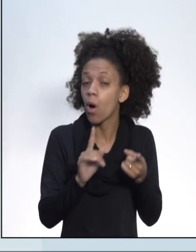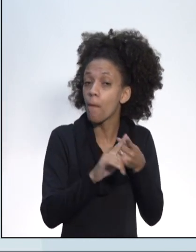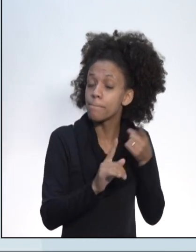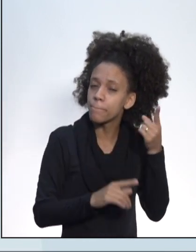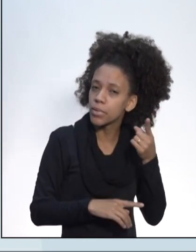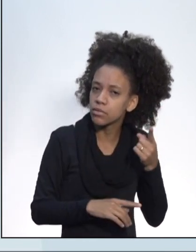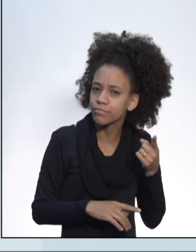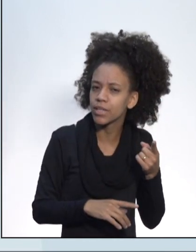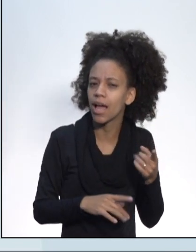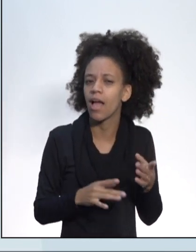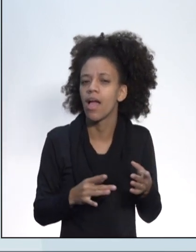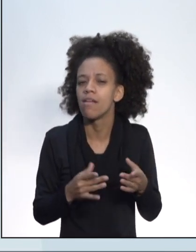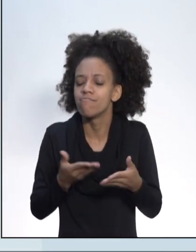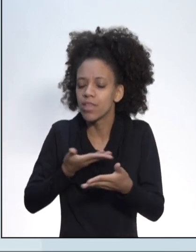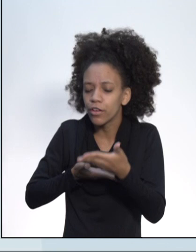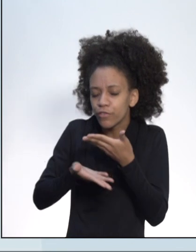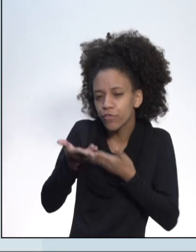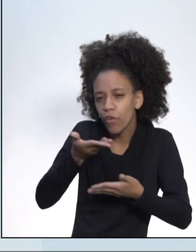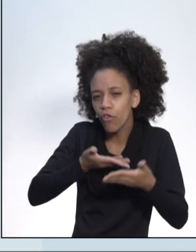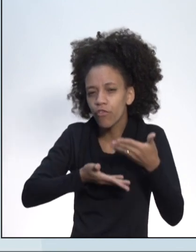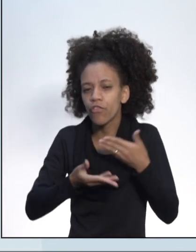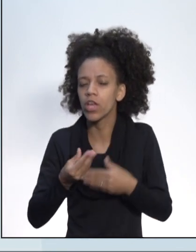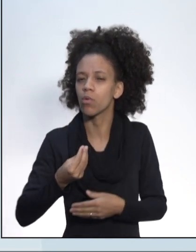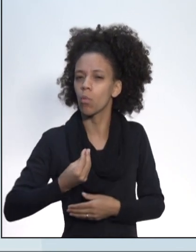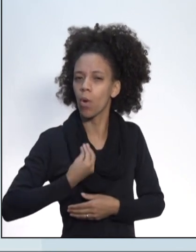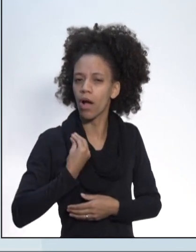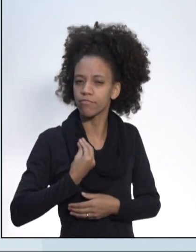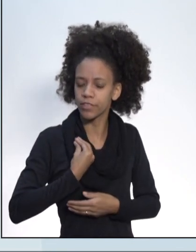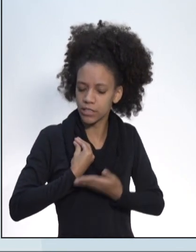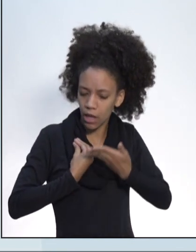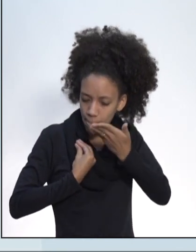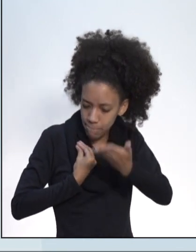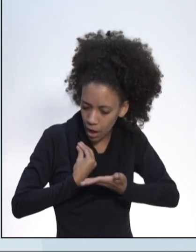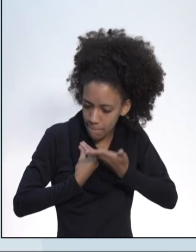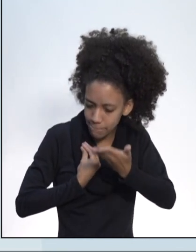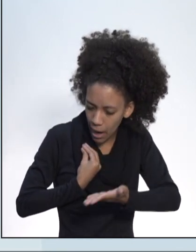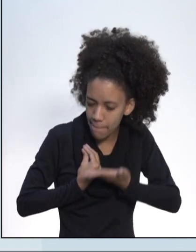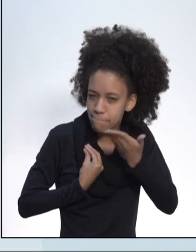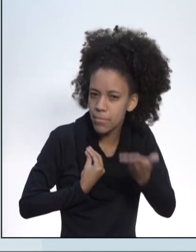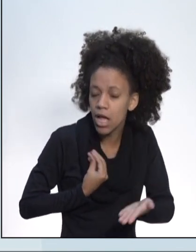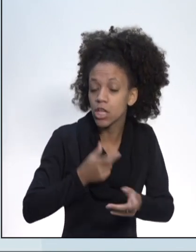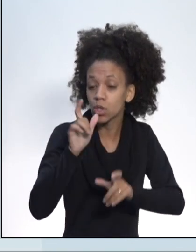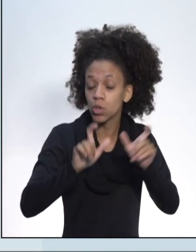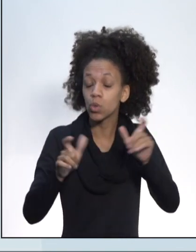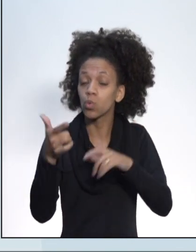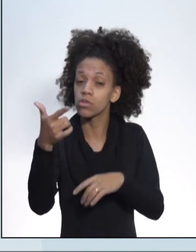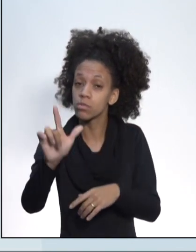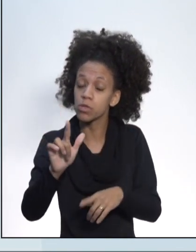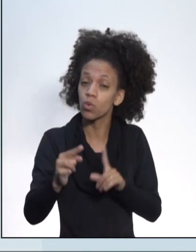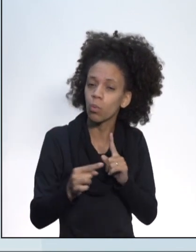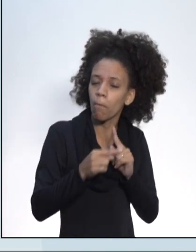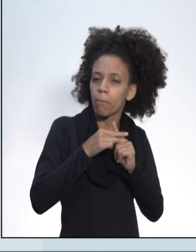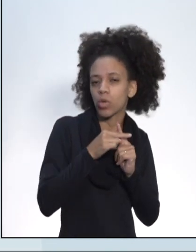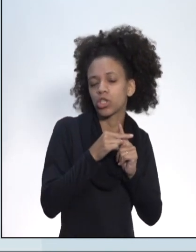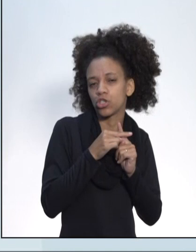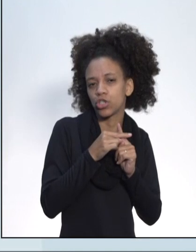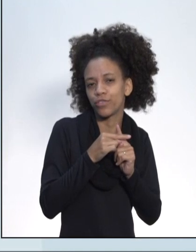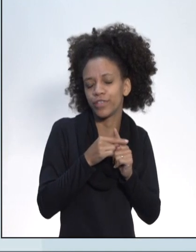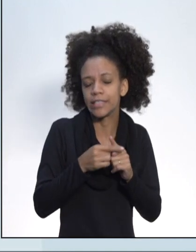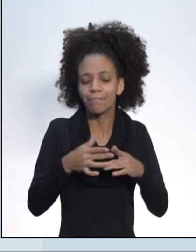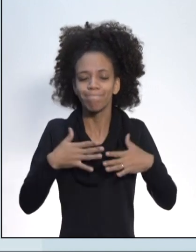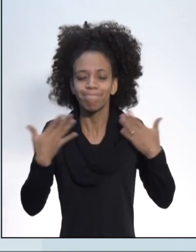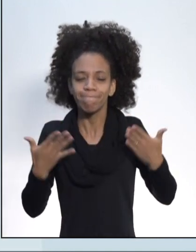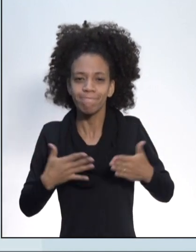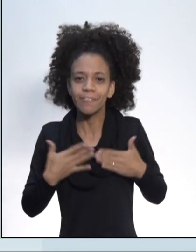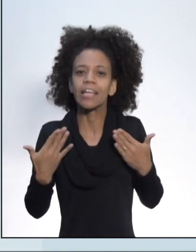significa envolver-se ativamente com a vida e com outras pessoas de uma forma positiva, alegre